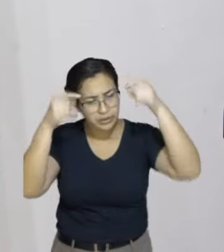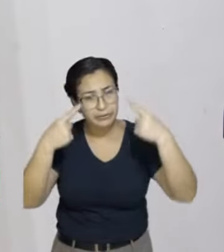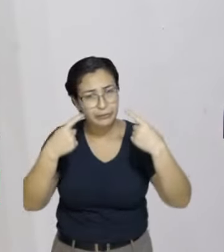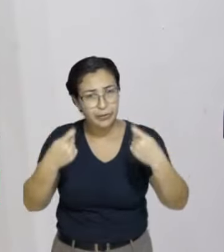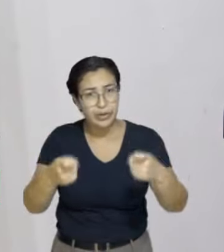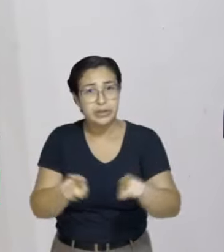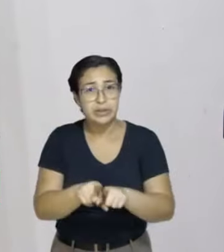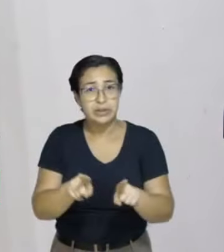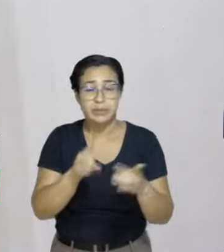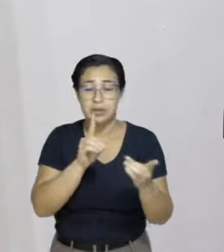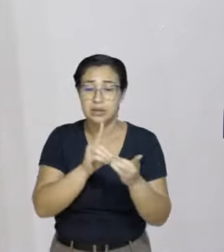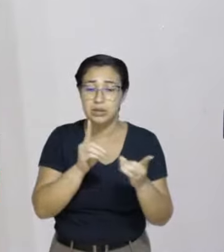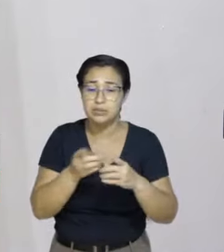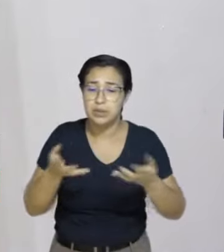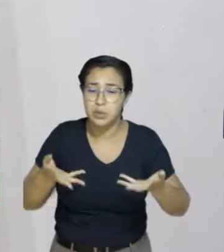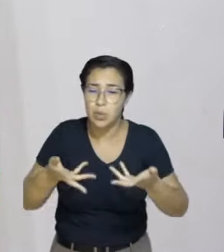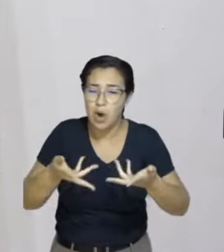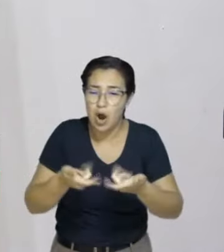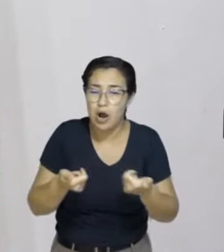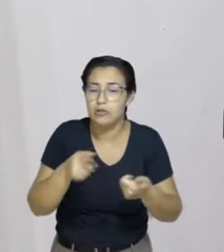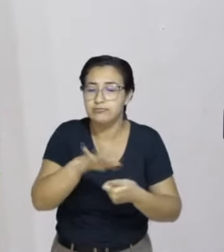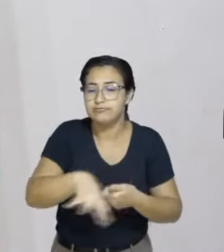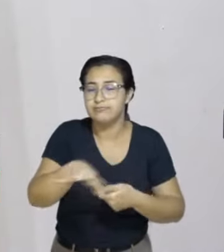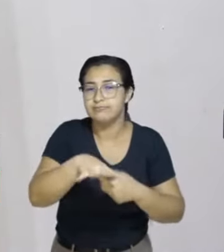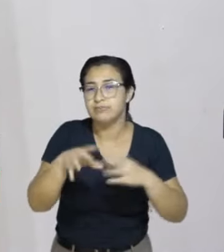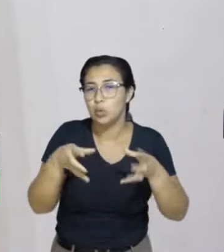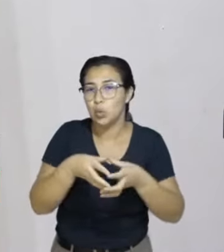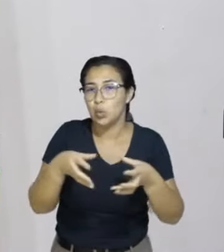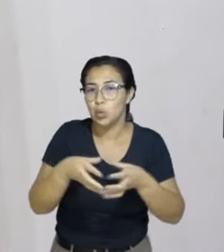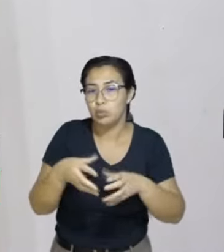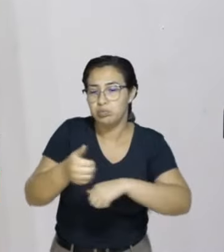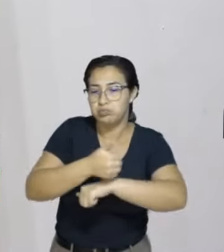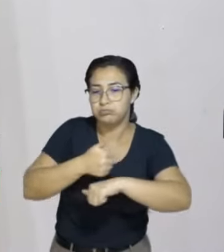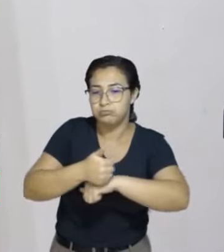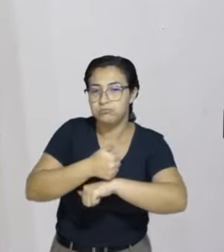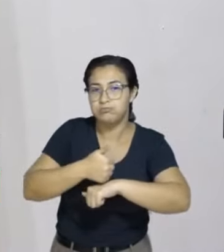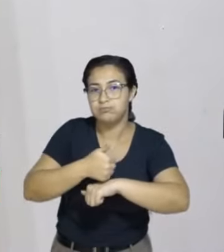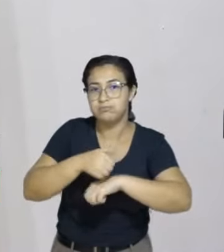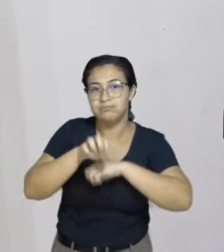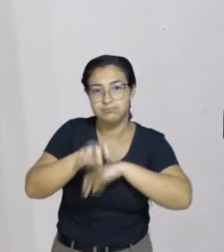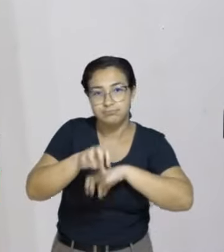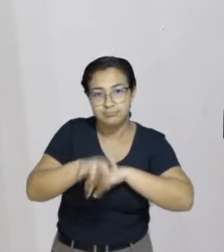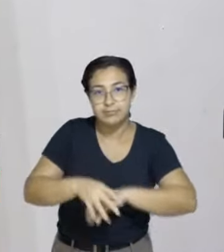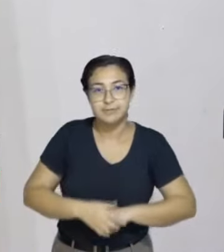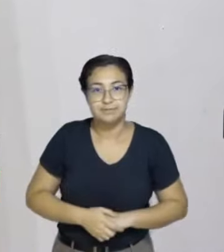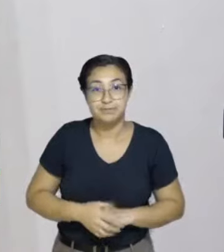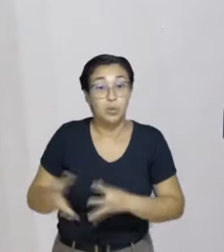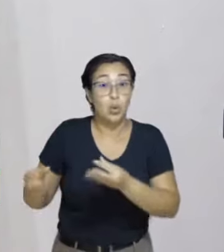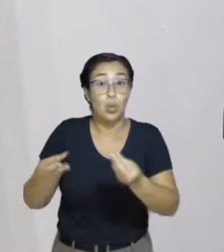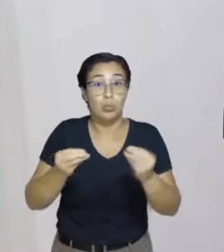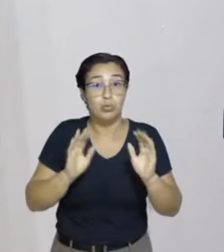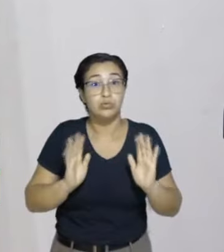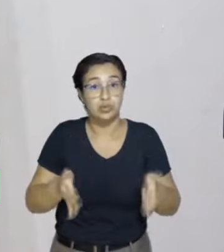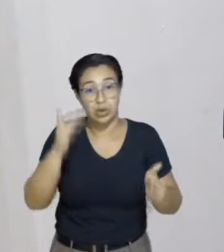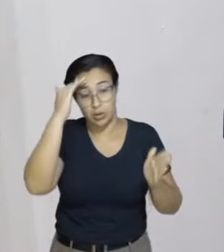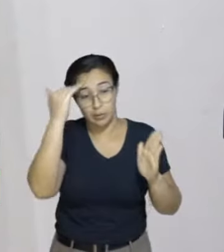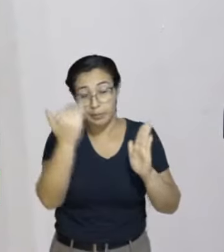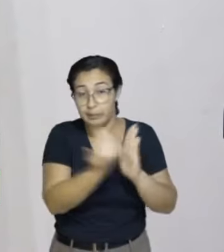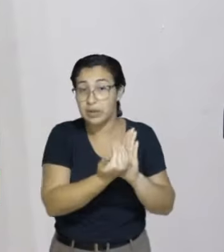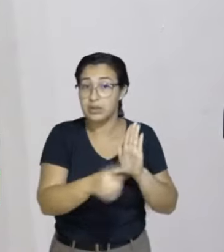alunos, familiares e equipes de profissionais da educação. Muitos já cumprem a lei, mas é preciso